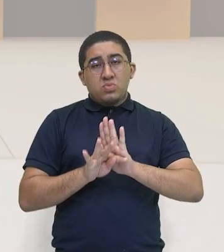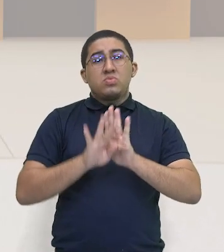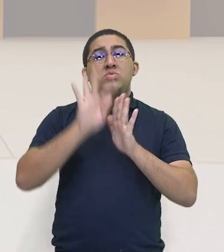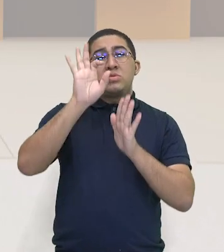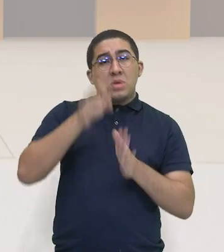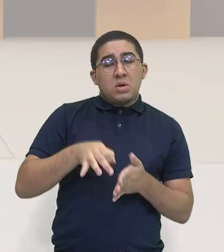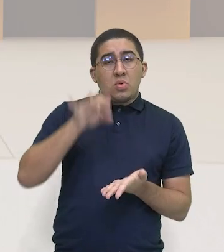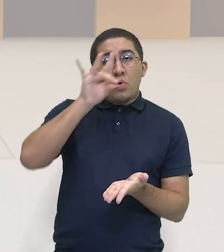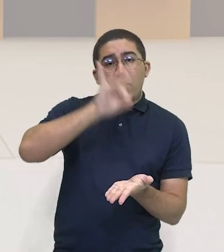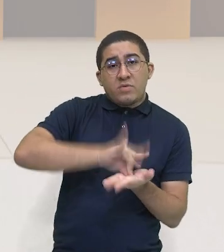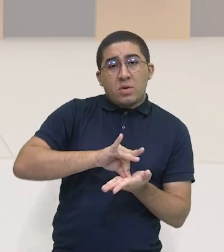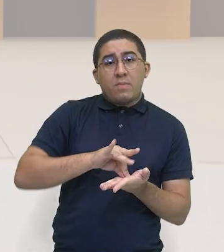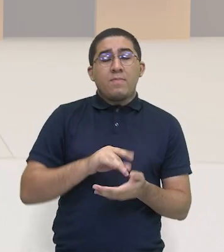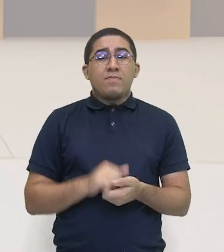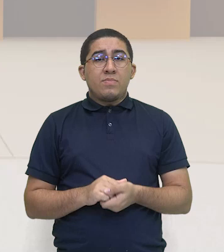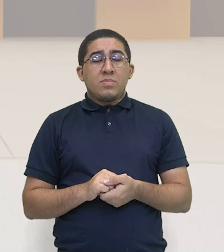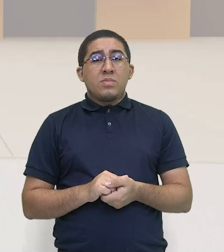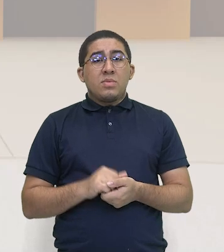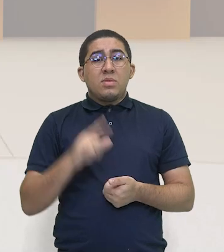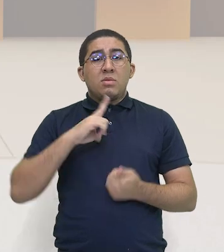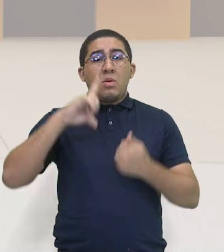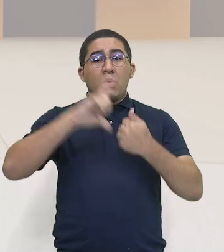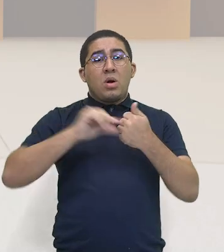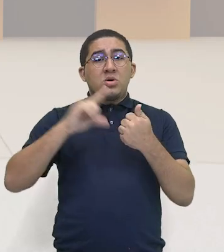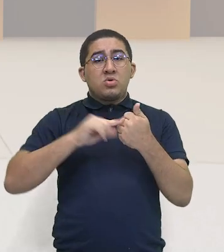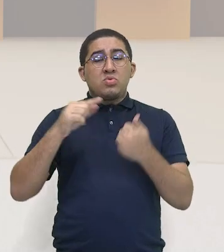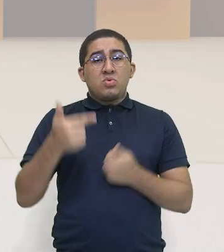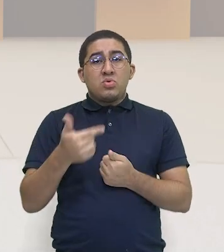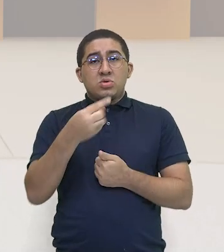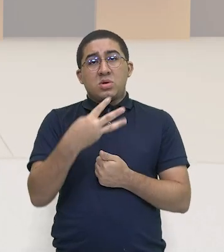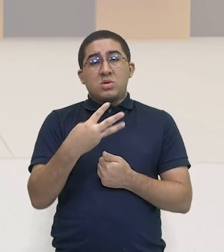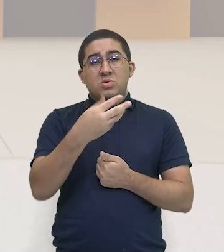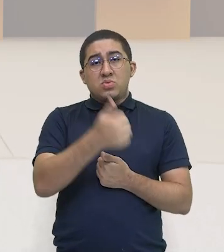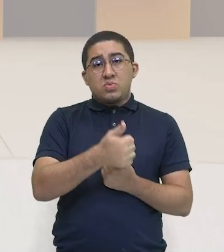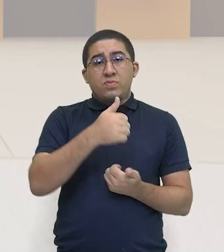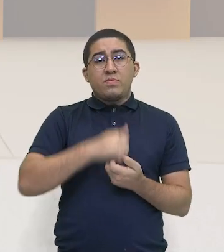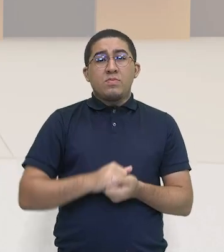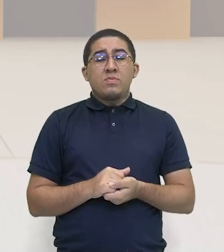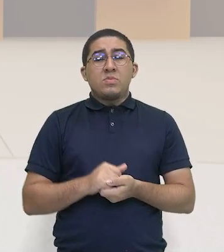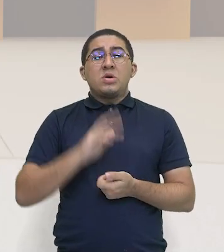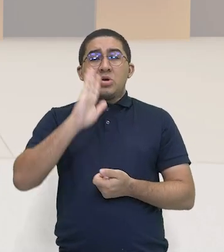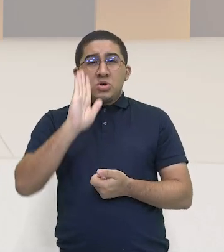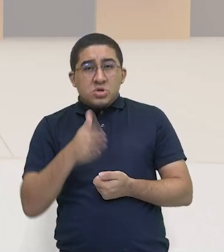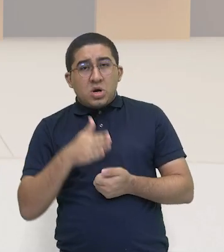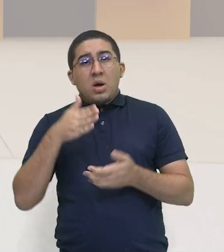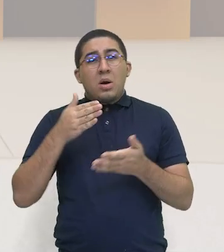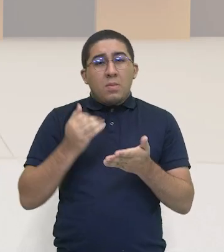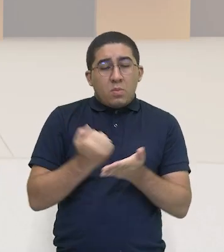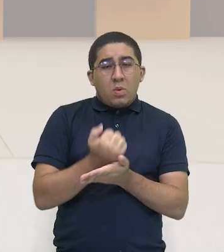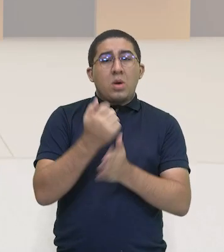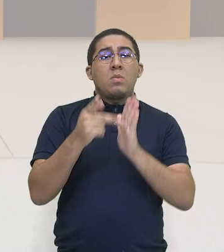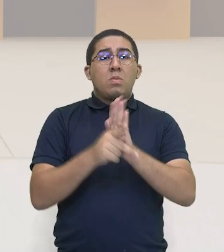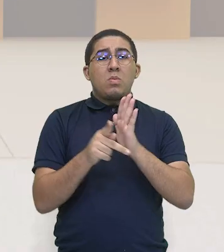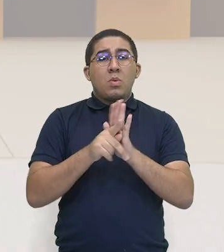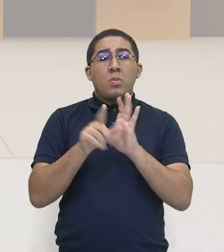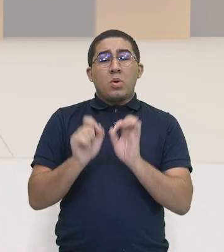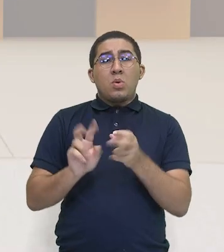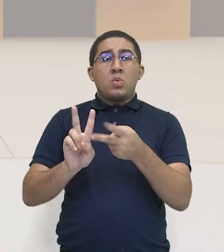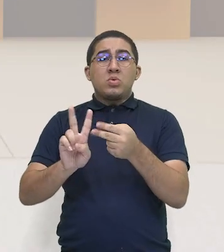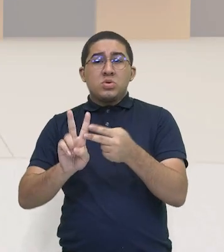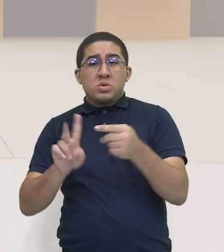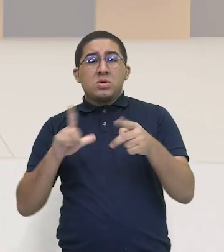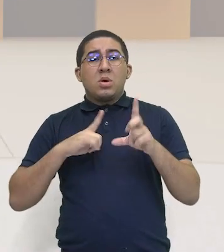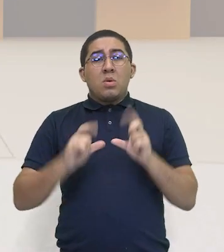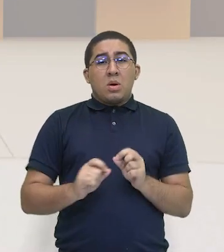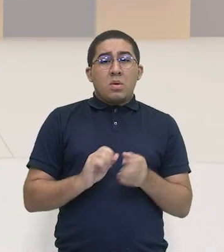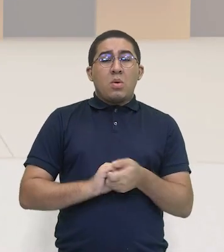231, onde diz o seguinte, a gente precisa ler ele certinho porque é a lei, né? Isso. São reconhecidos aos índios sua organização